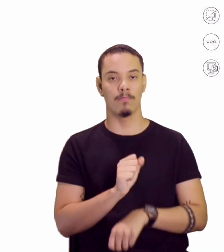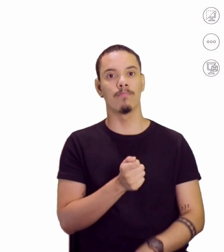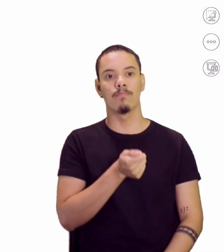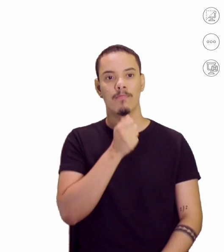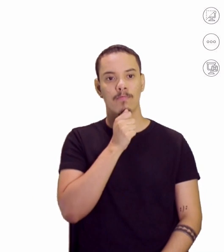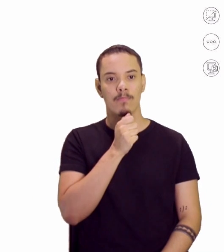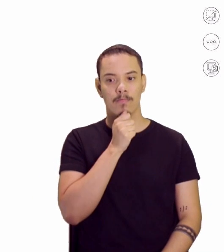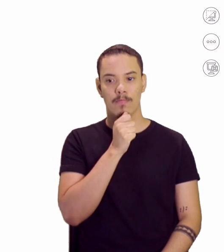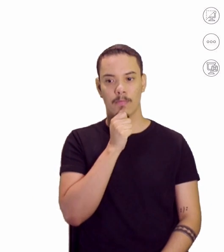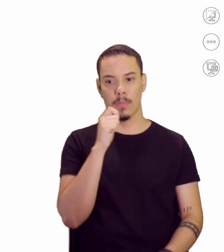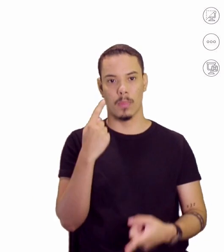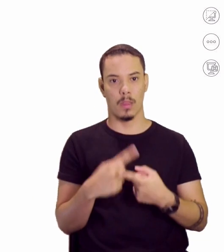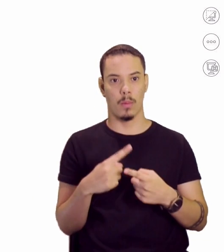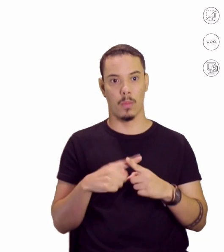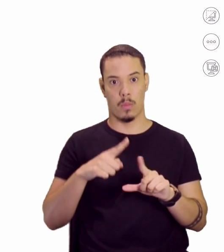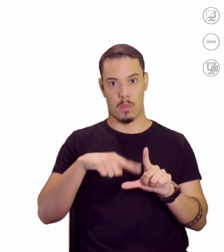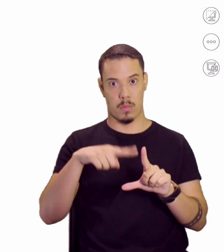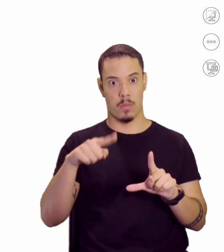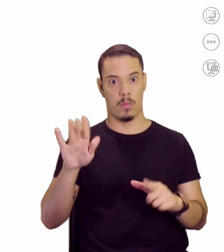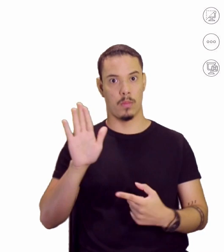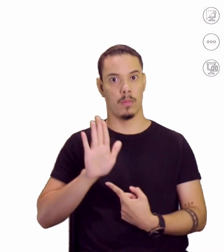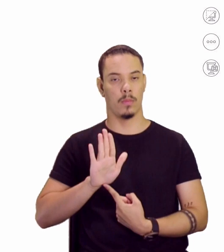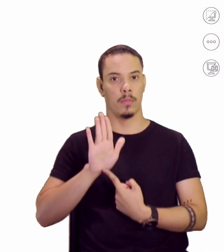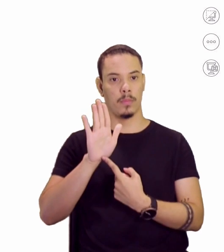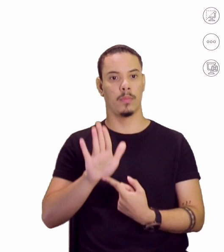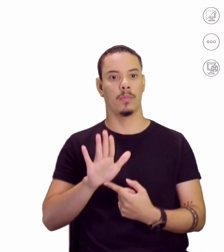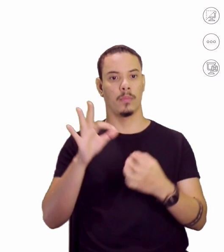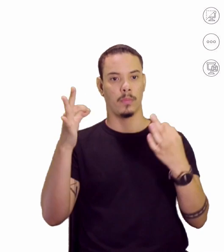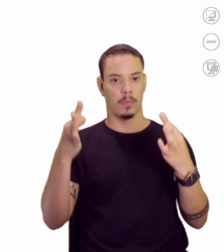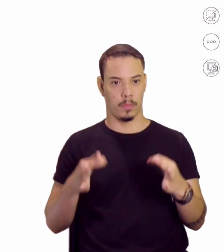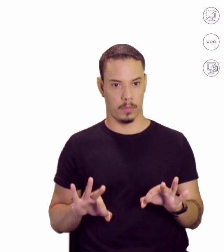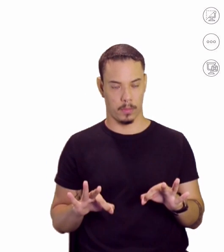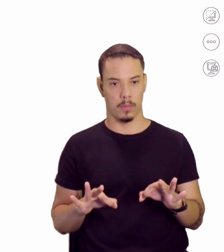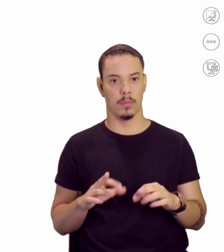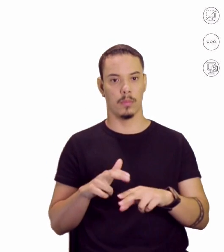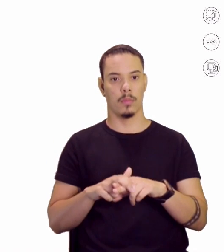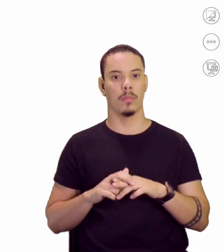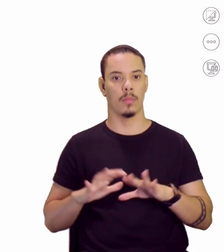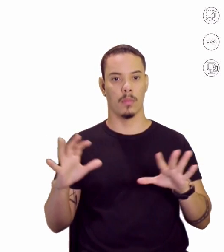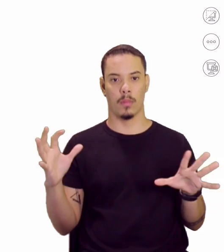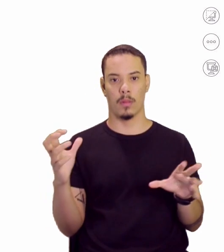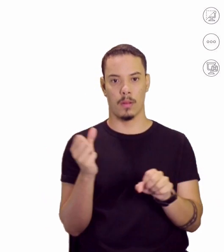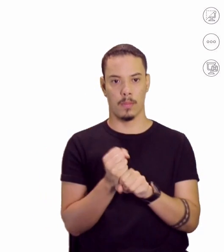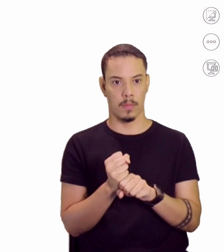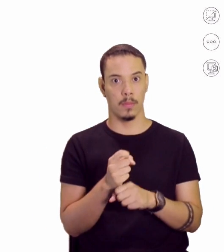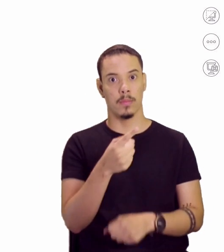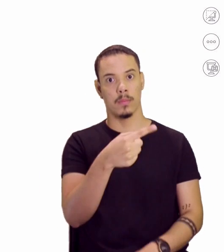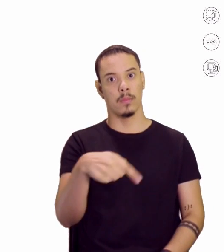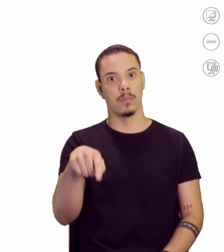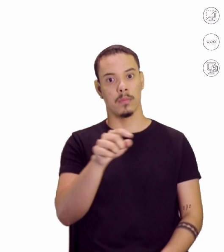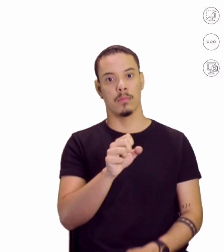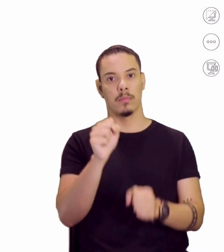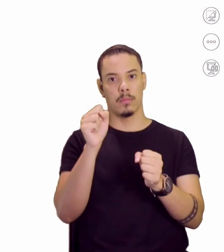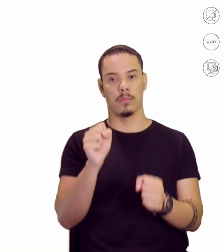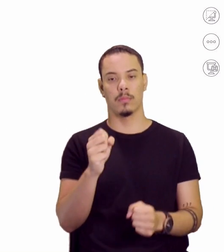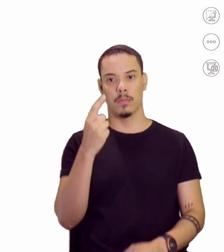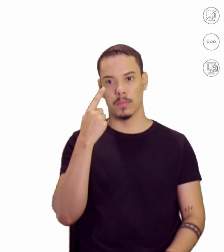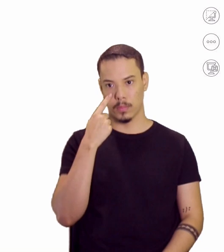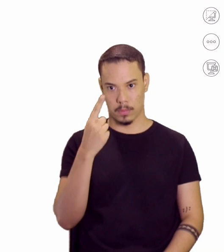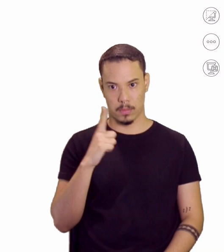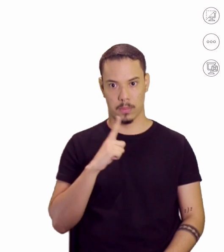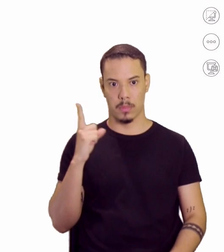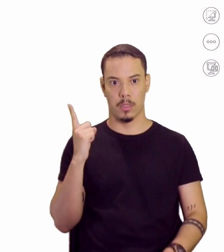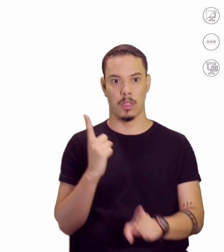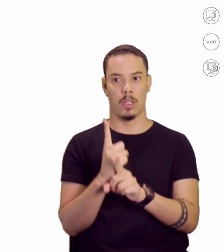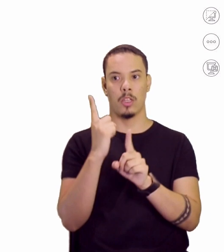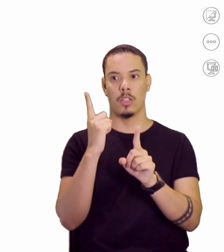Porque o gráfico ele mostra direitinho, né? Isso, então, olha só, pessoal, o total do tempo, como vocês podem ver, né? Temos que achar o